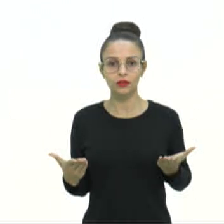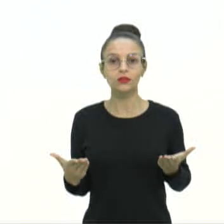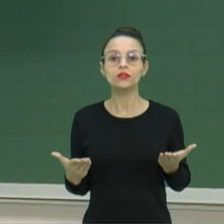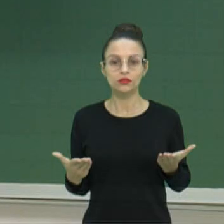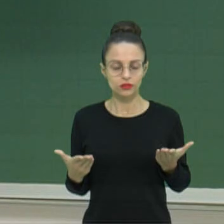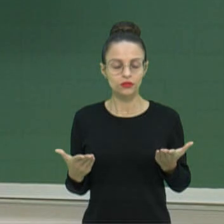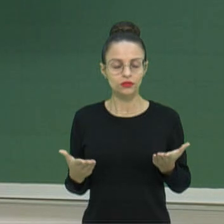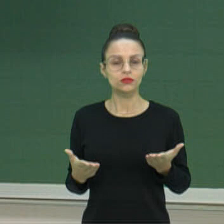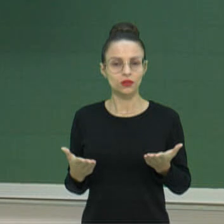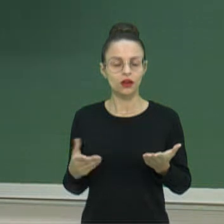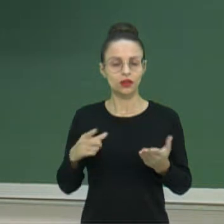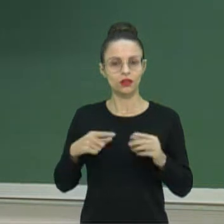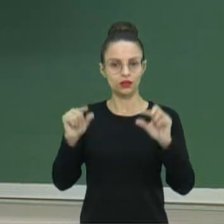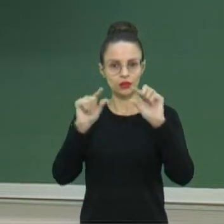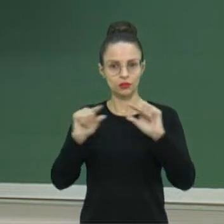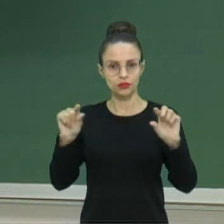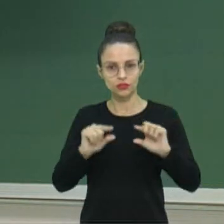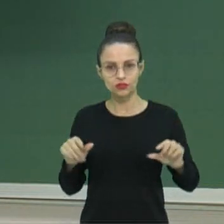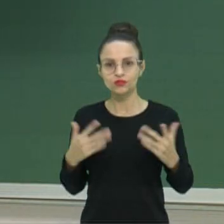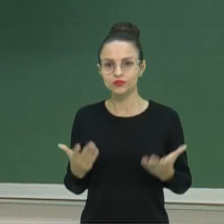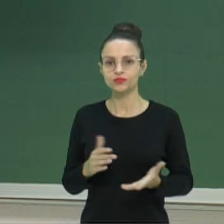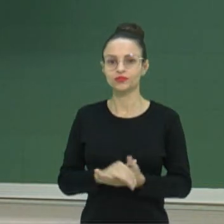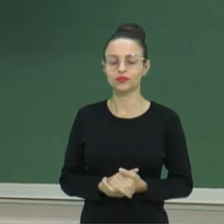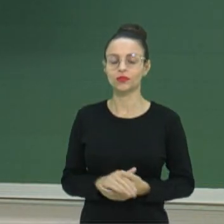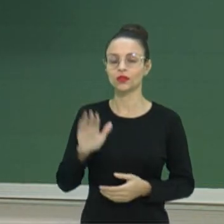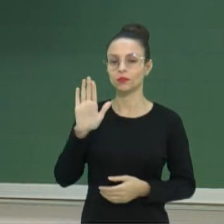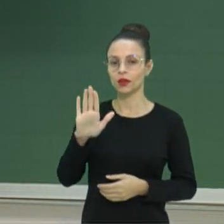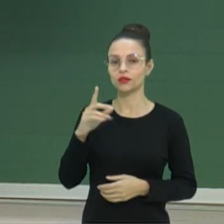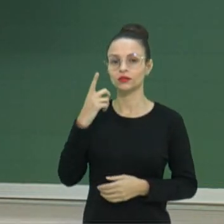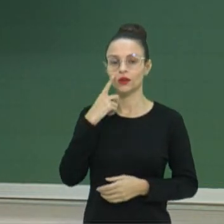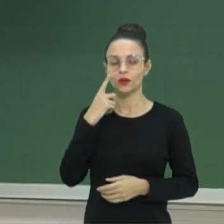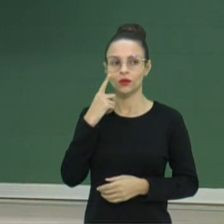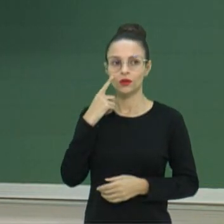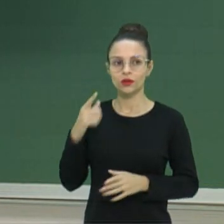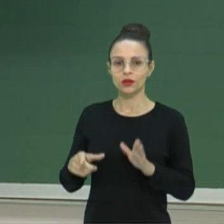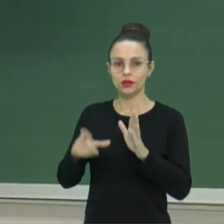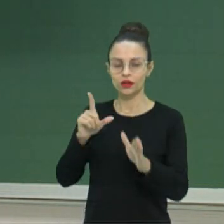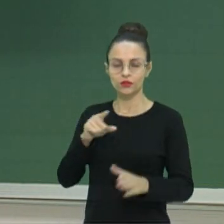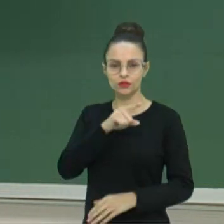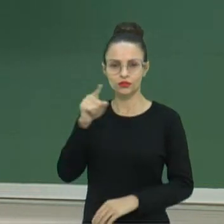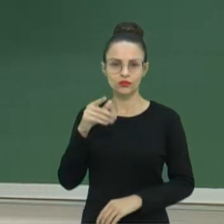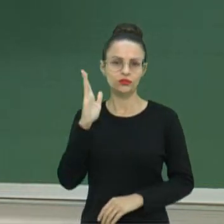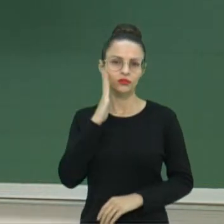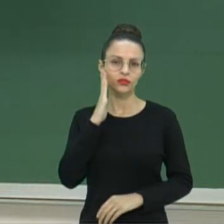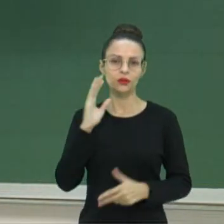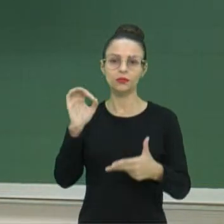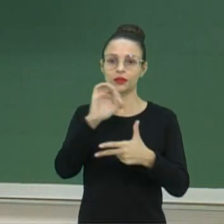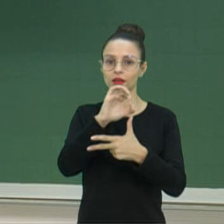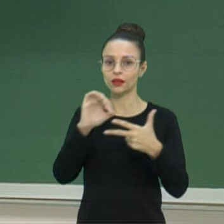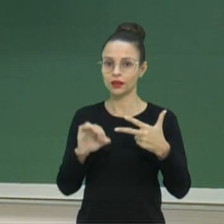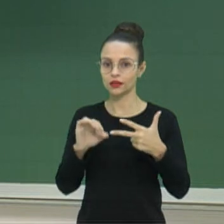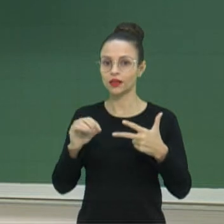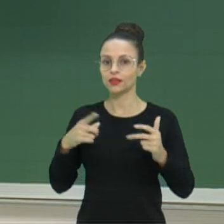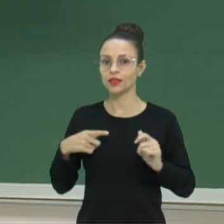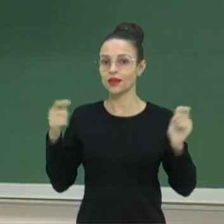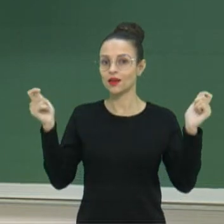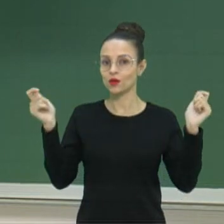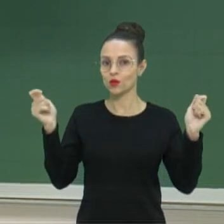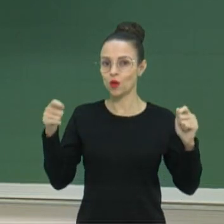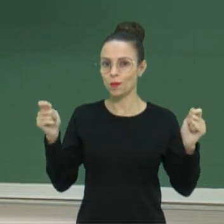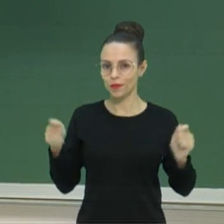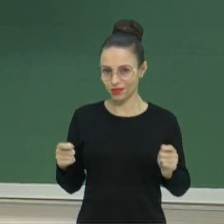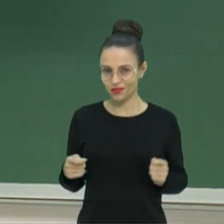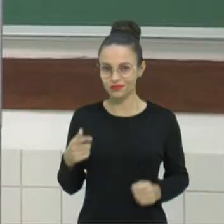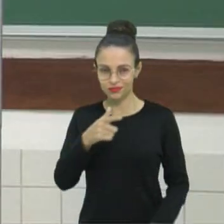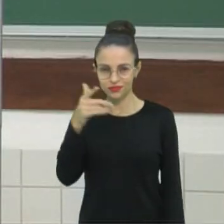certo? Daí vem as alternativas ali, certo? Antes disso, como vocês já sabem, né, o Enem ele trabalha com competência e habilidade, a gente já conversou